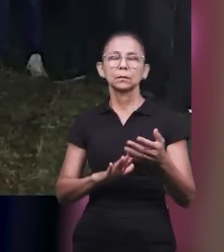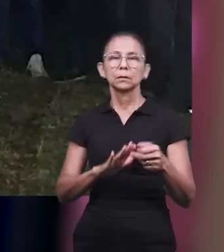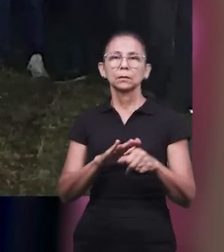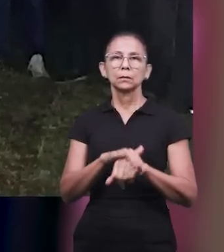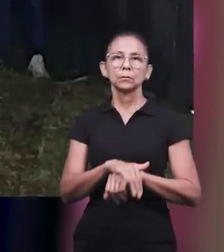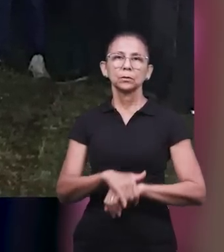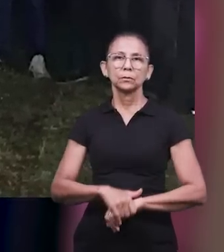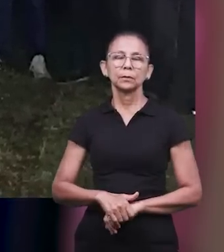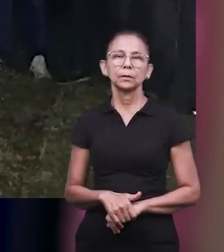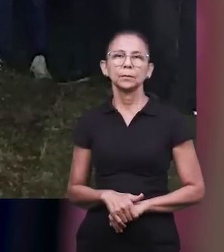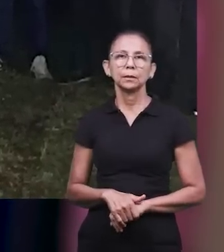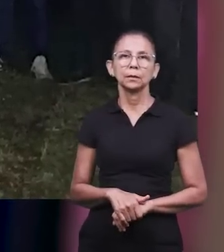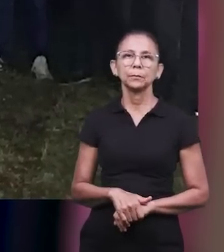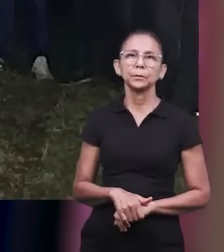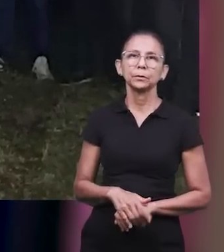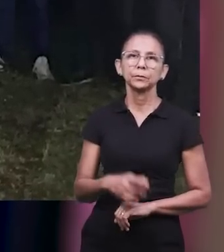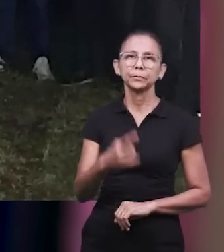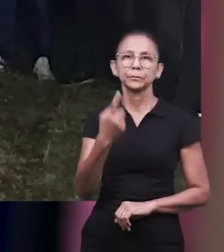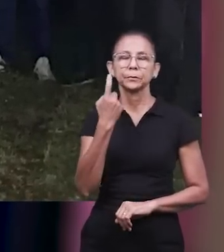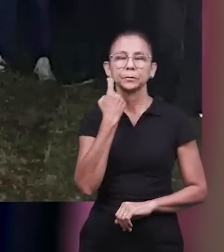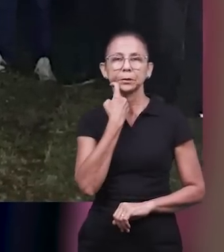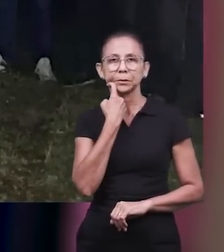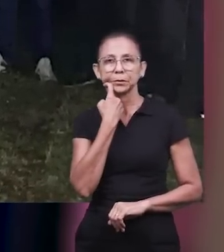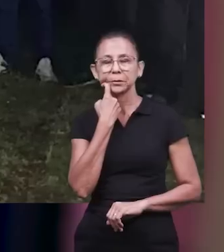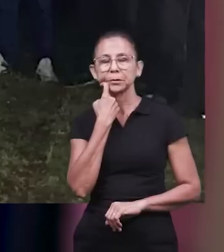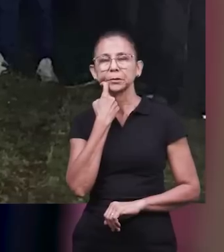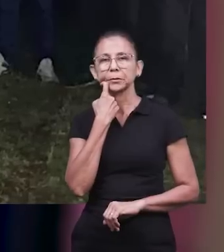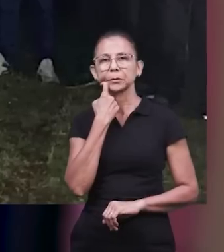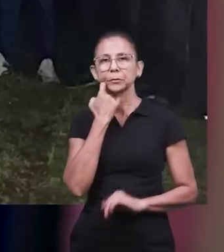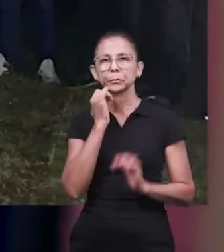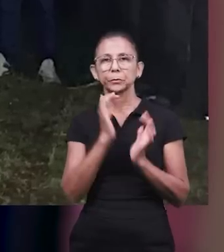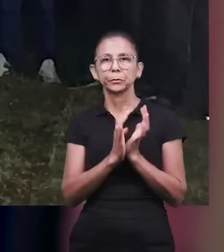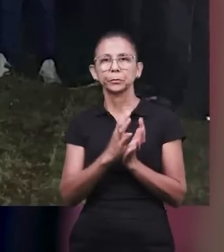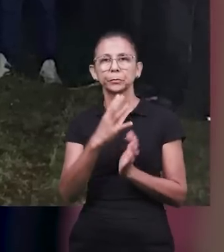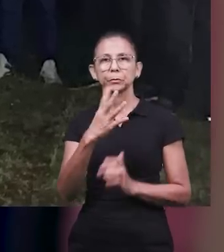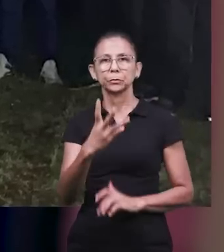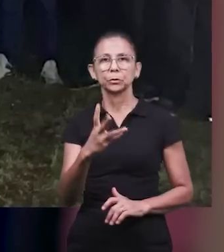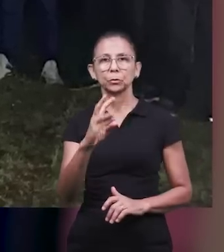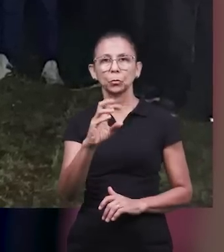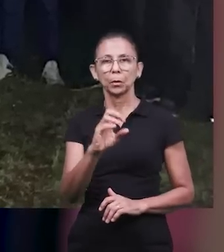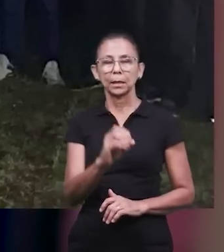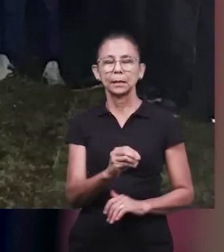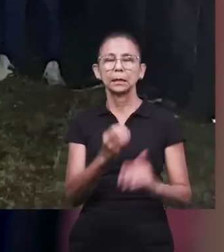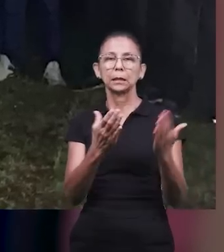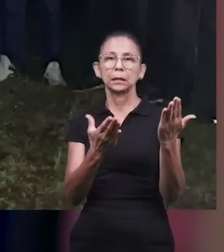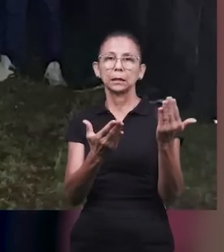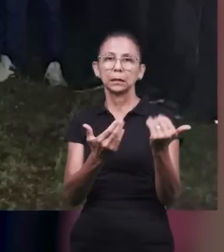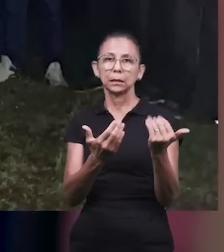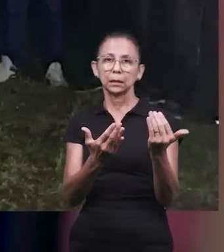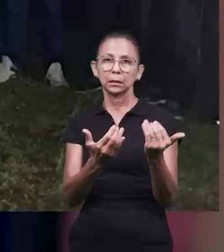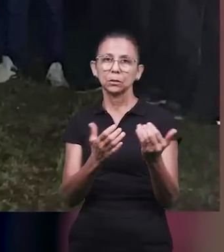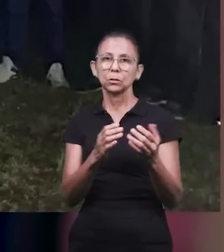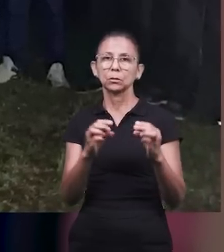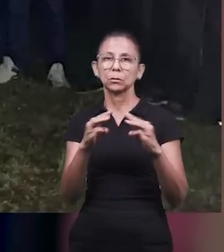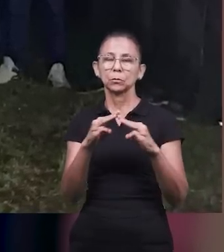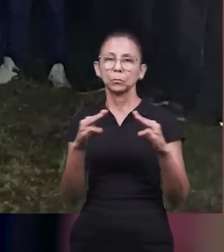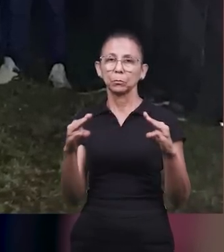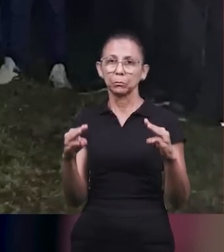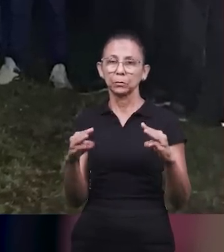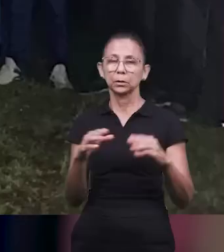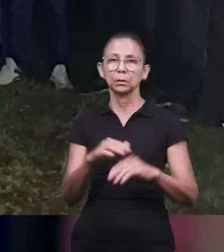noite de sexta-feira, onde 40 jovens que já estavam presentes no